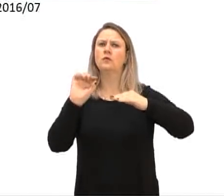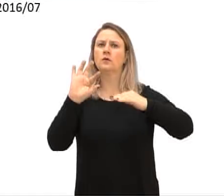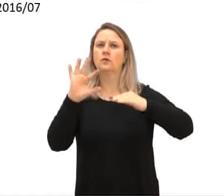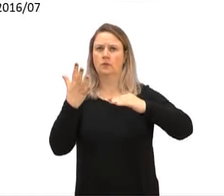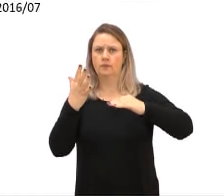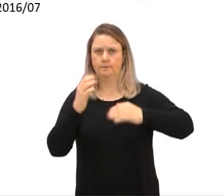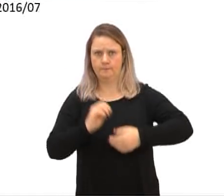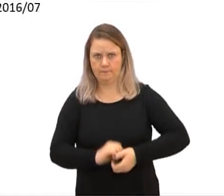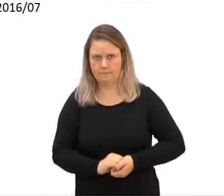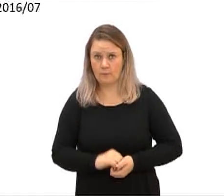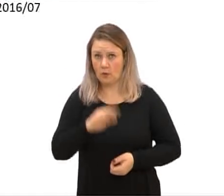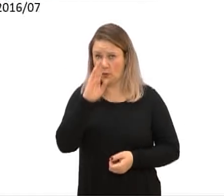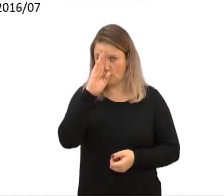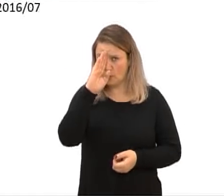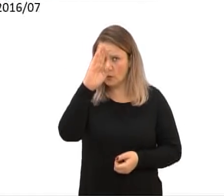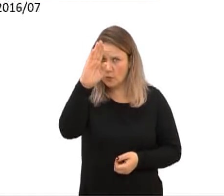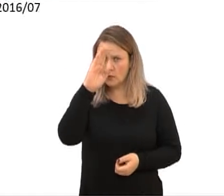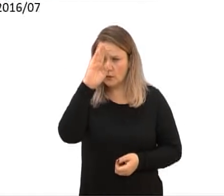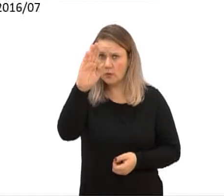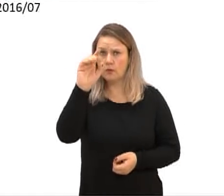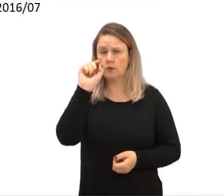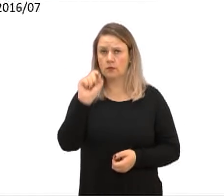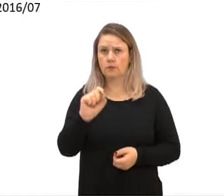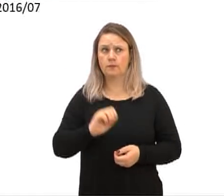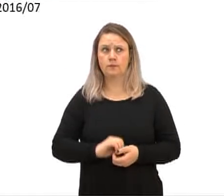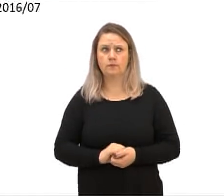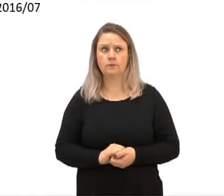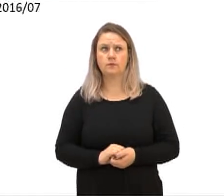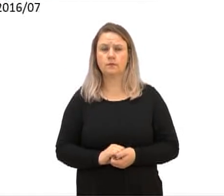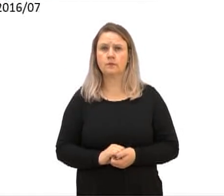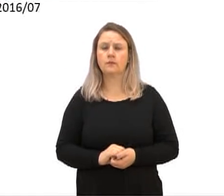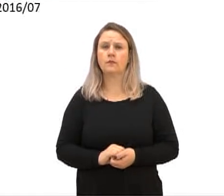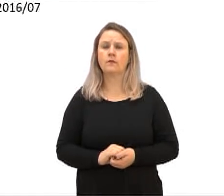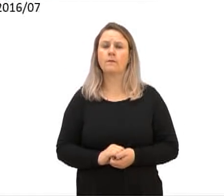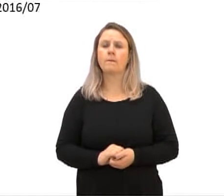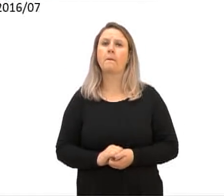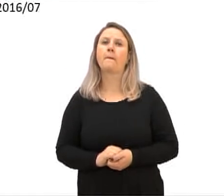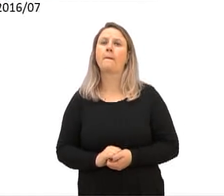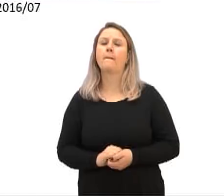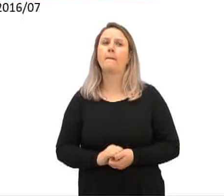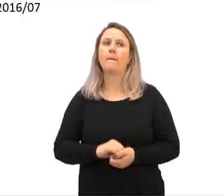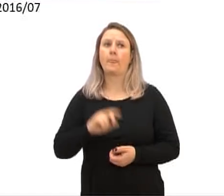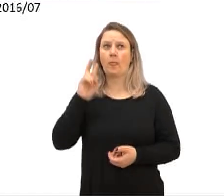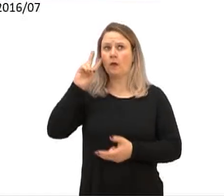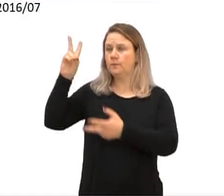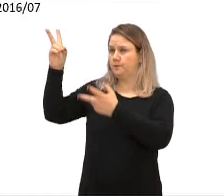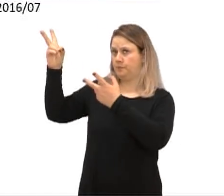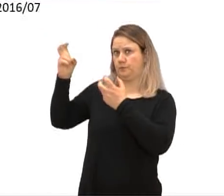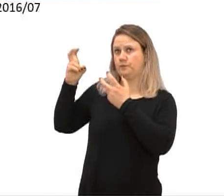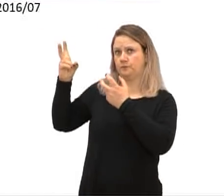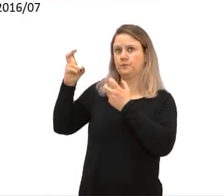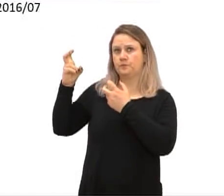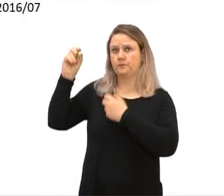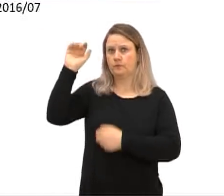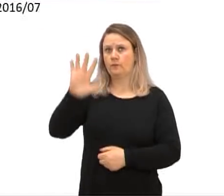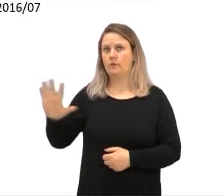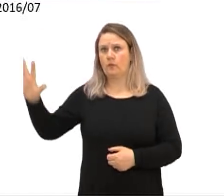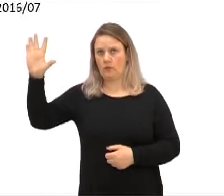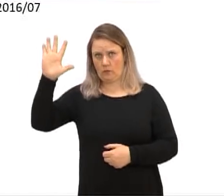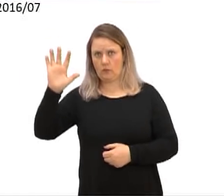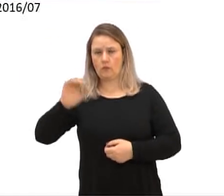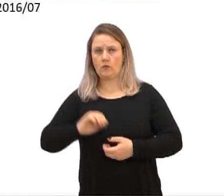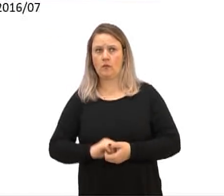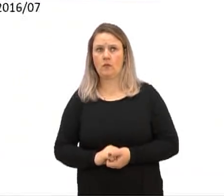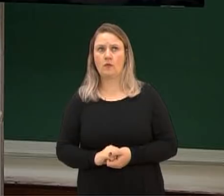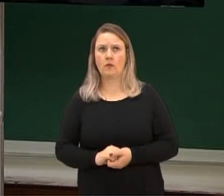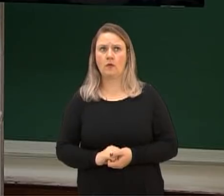a consequência principal desse choque frontal das placas tectônicas, né, como a gente pode observar aqui nessa imagem,